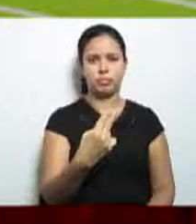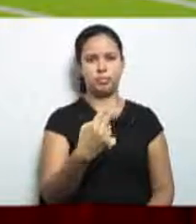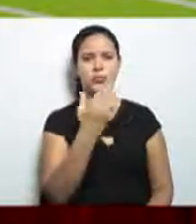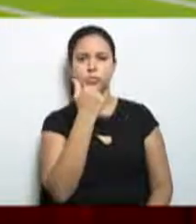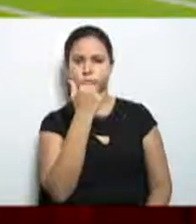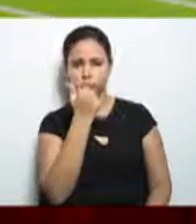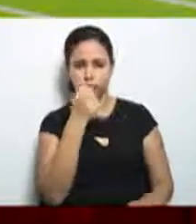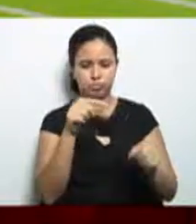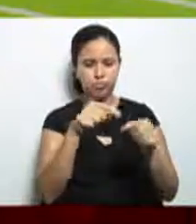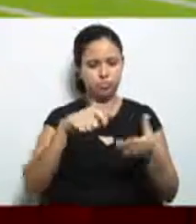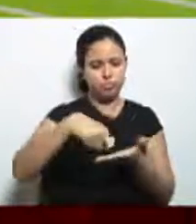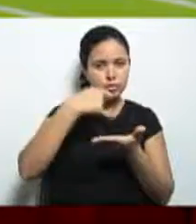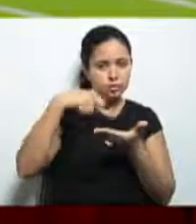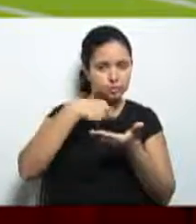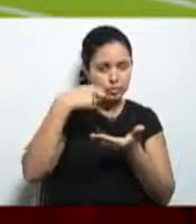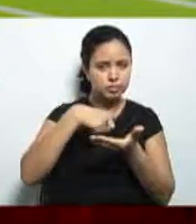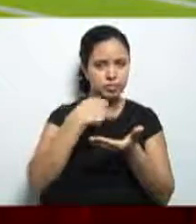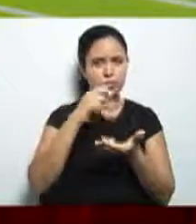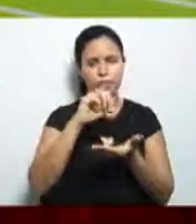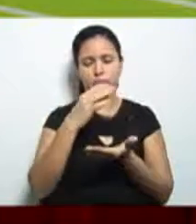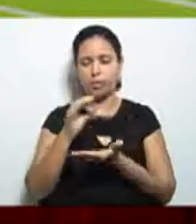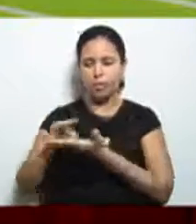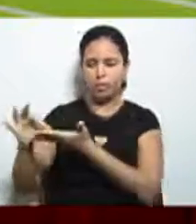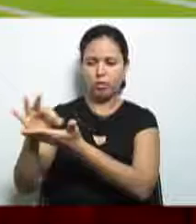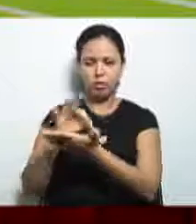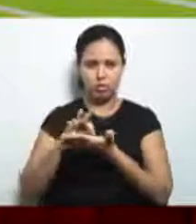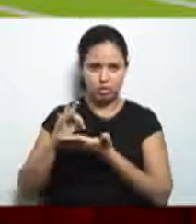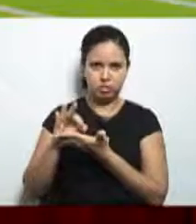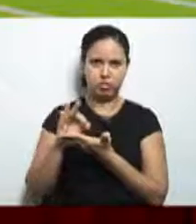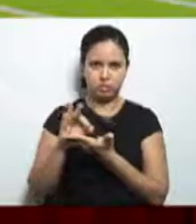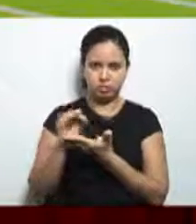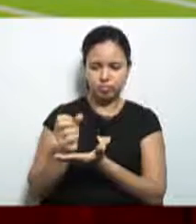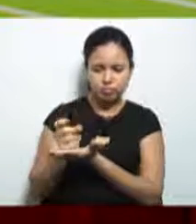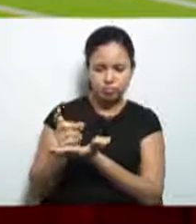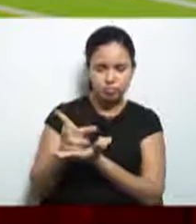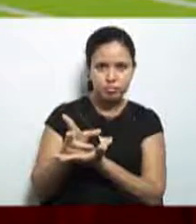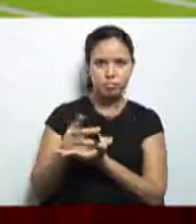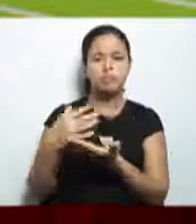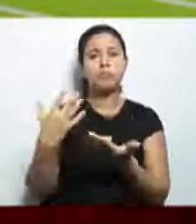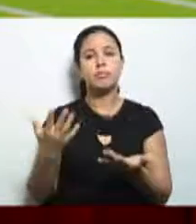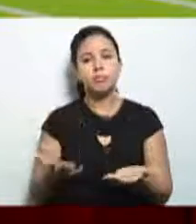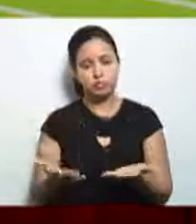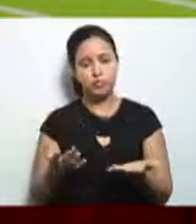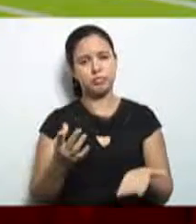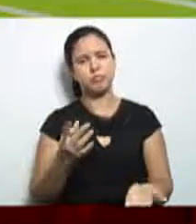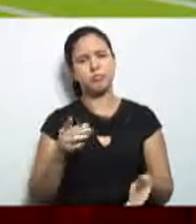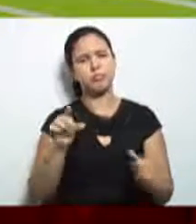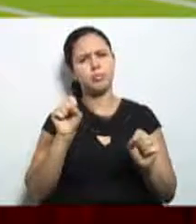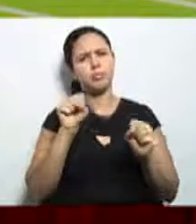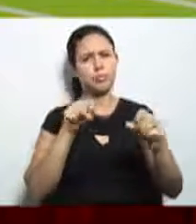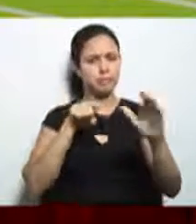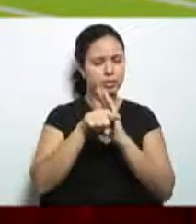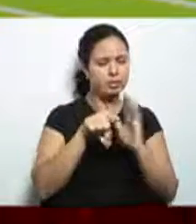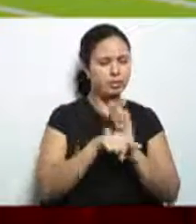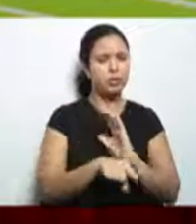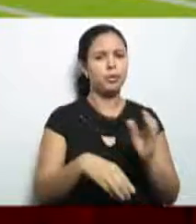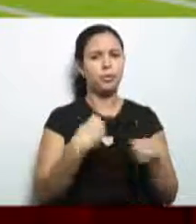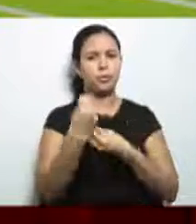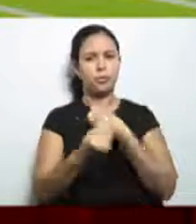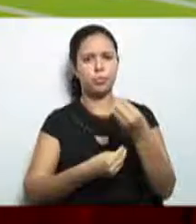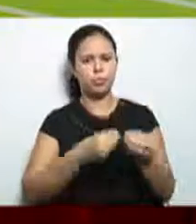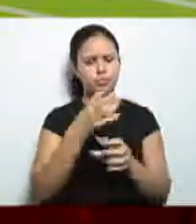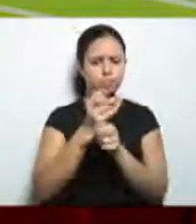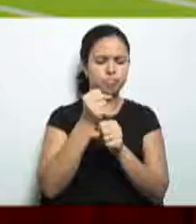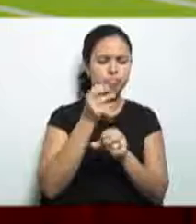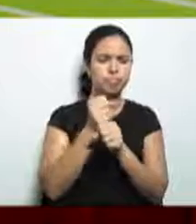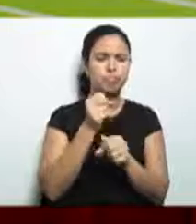Quantas bolinhas de gude dariam uma marmita no caso disso? E aí a gente pode se perguntar como é que é calculado, como é que a gente pode